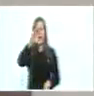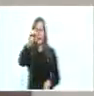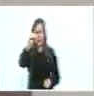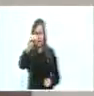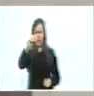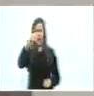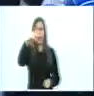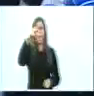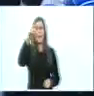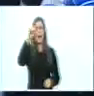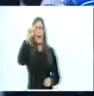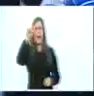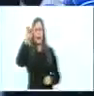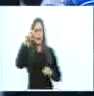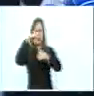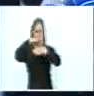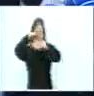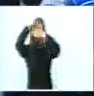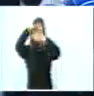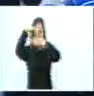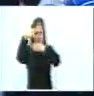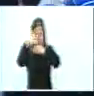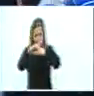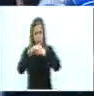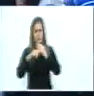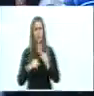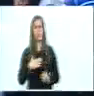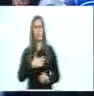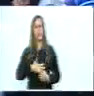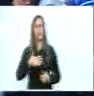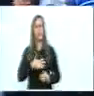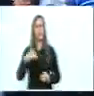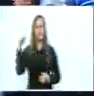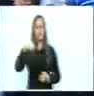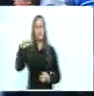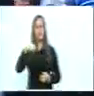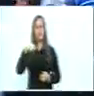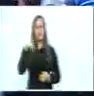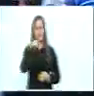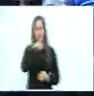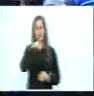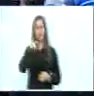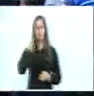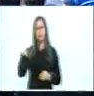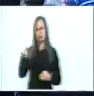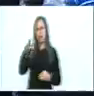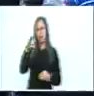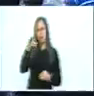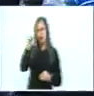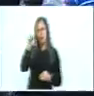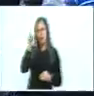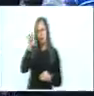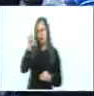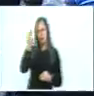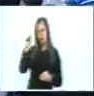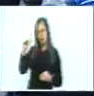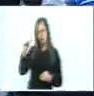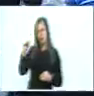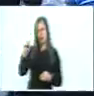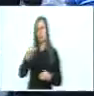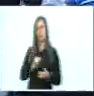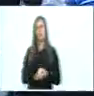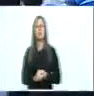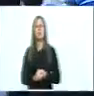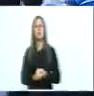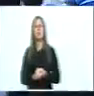obrigado pela presença de todos. Eu gostaria aqui, senhor presidente Carlitos Alves, colocar